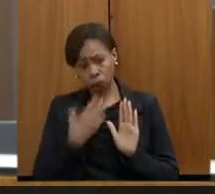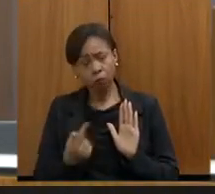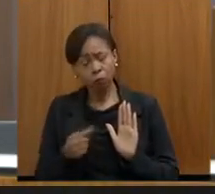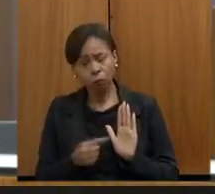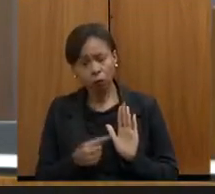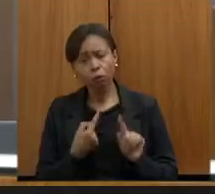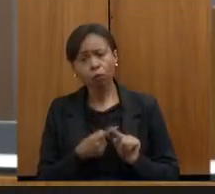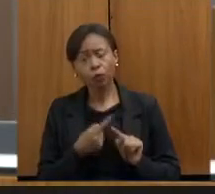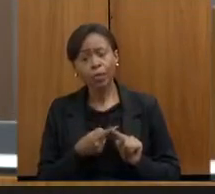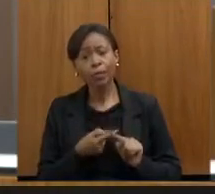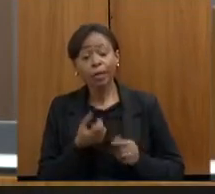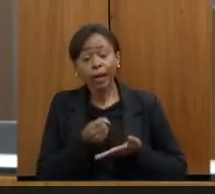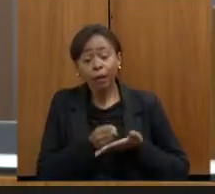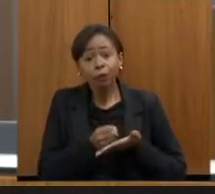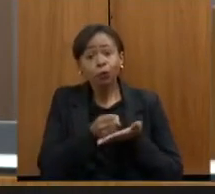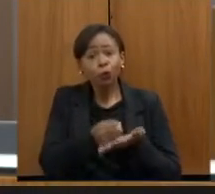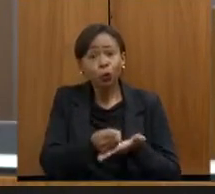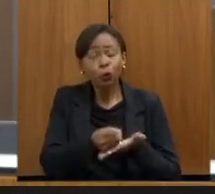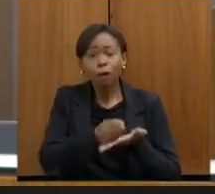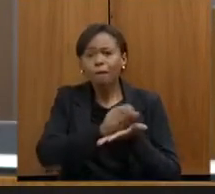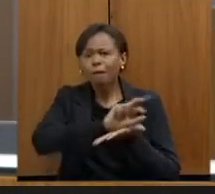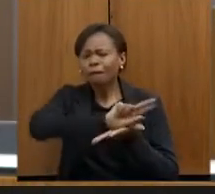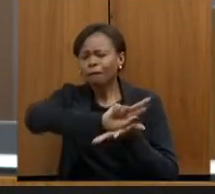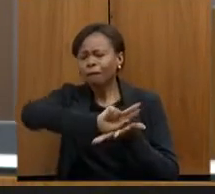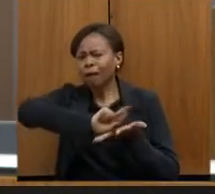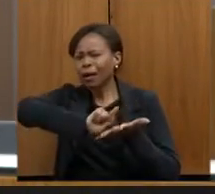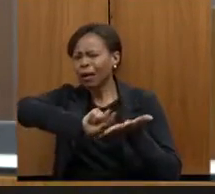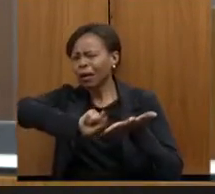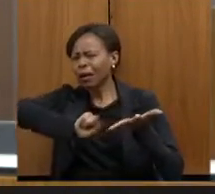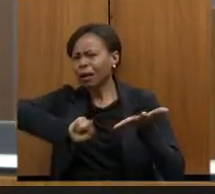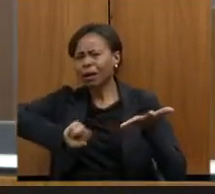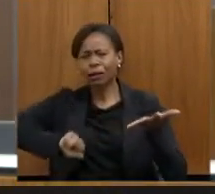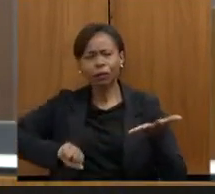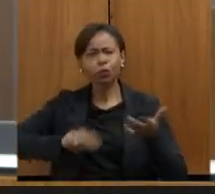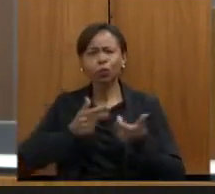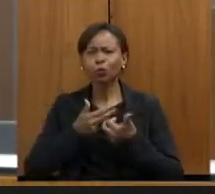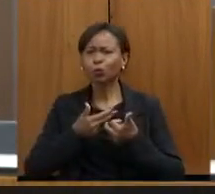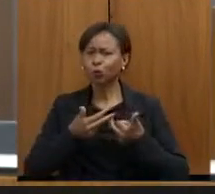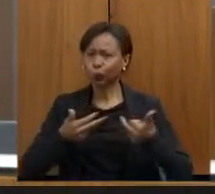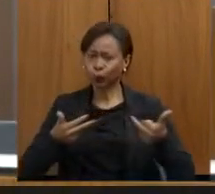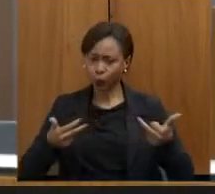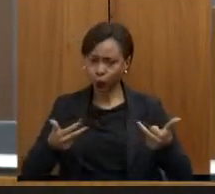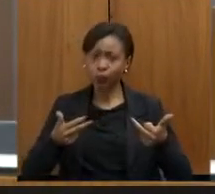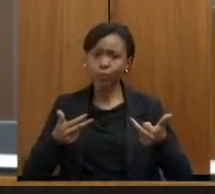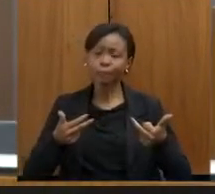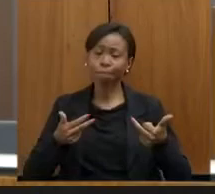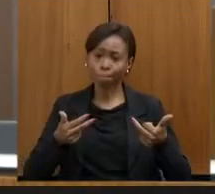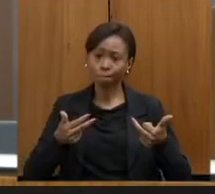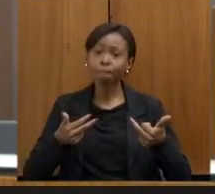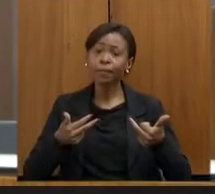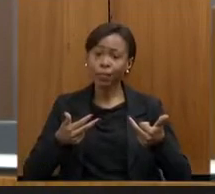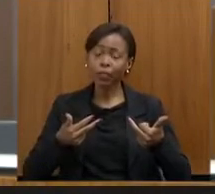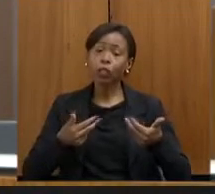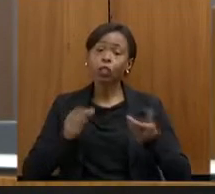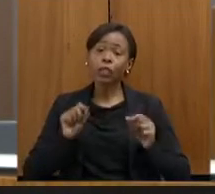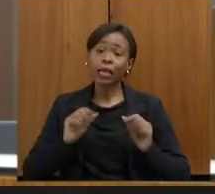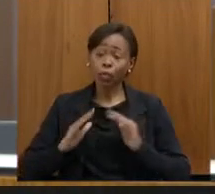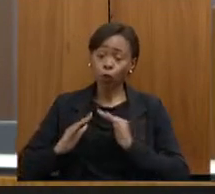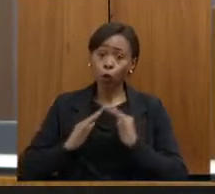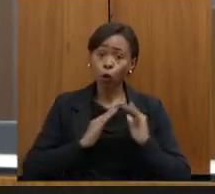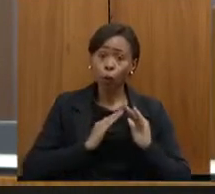ela veio beneficiar em várias, facilitar em várias situações, a questão da regularização dos imóveis,